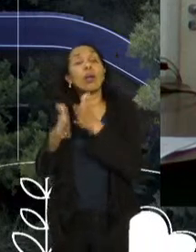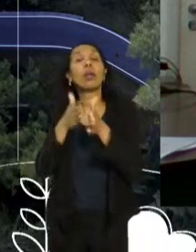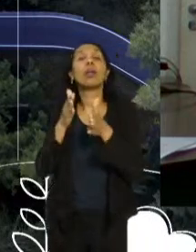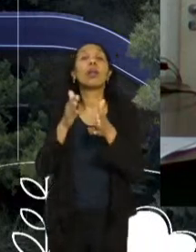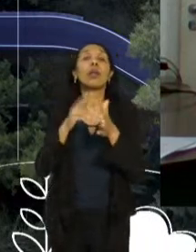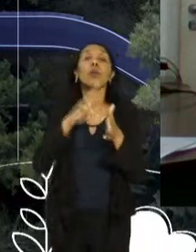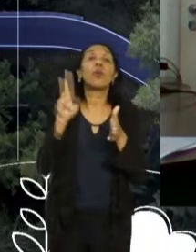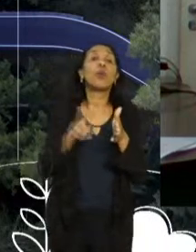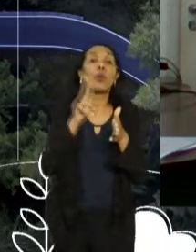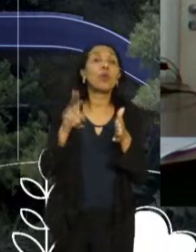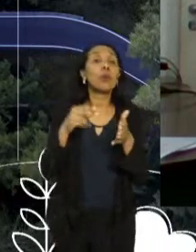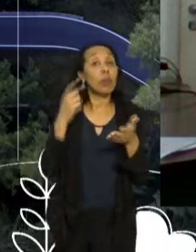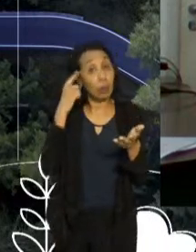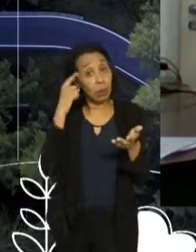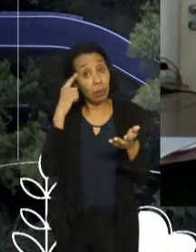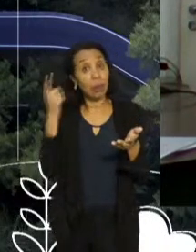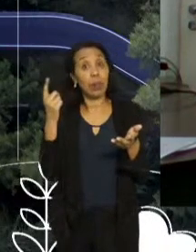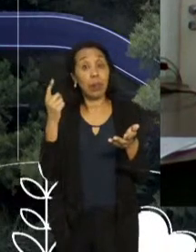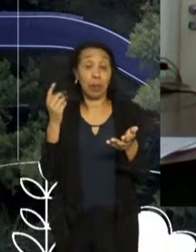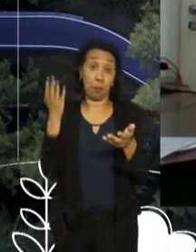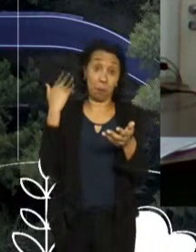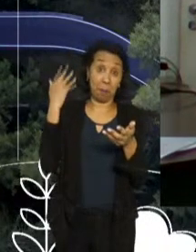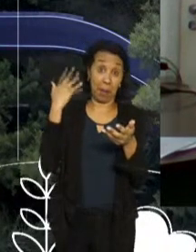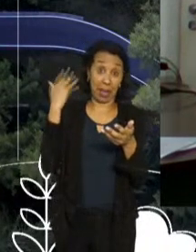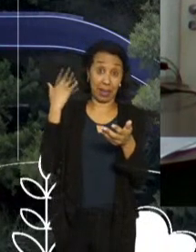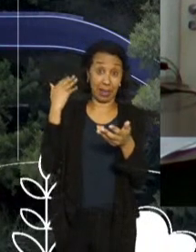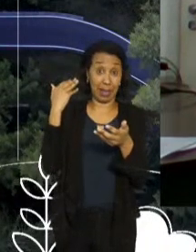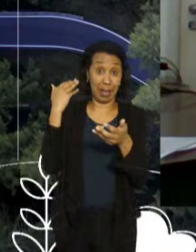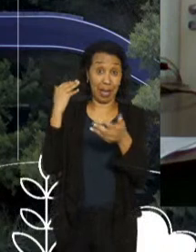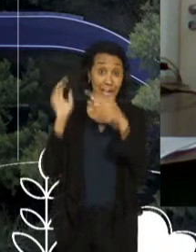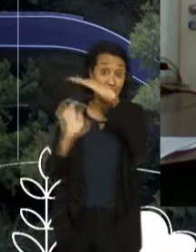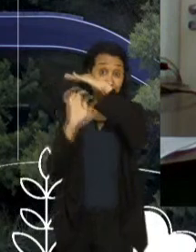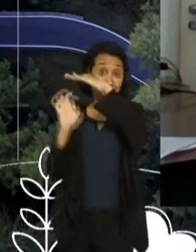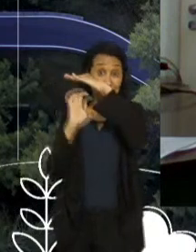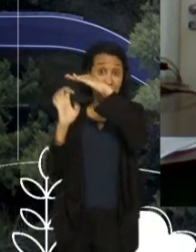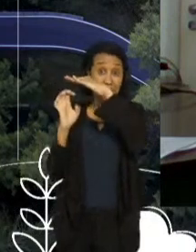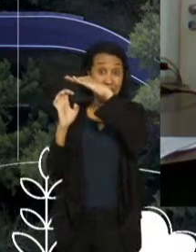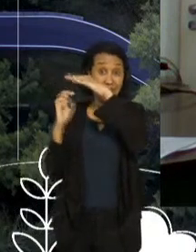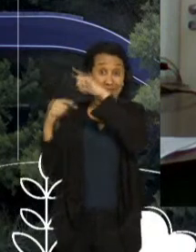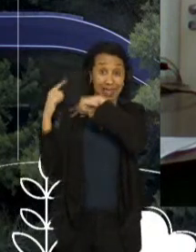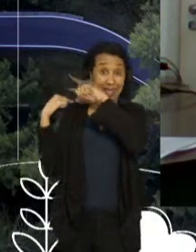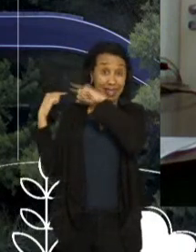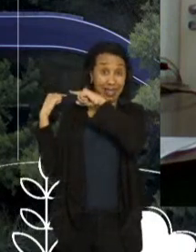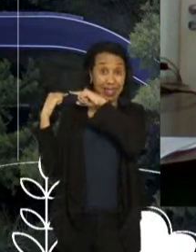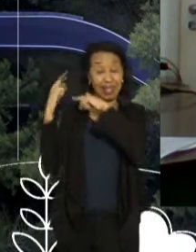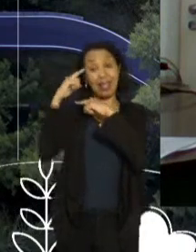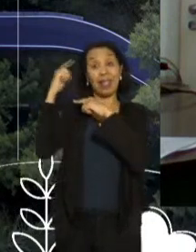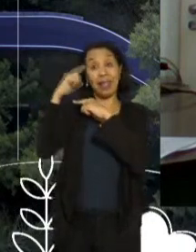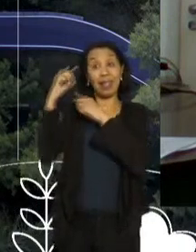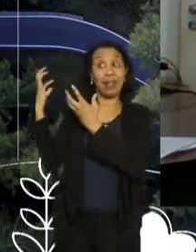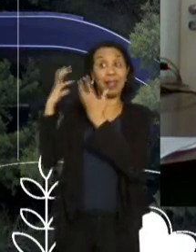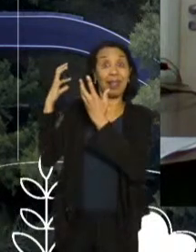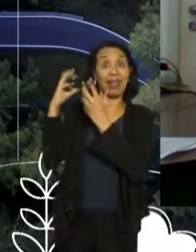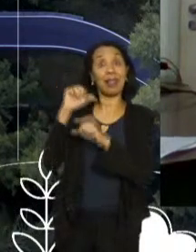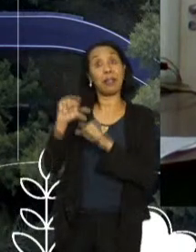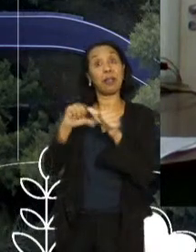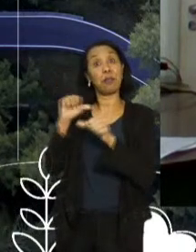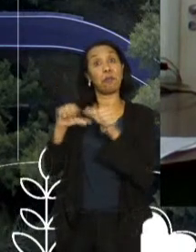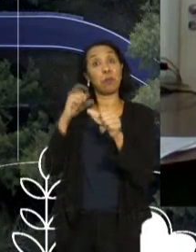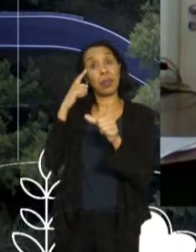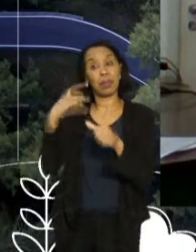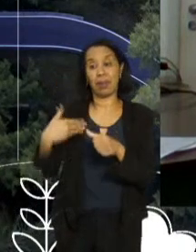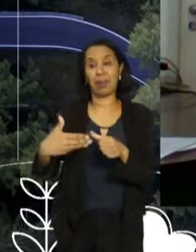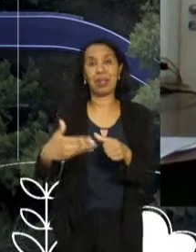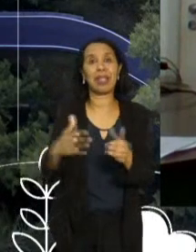Existe uma tendência, por exemplo, um dos atrativos que a indústria da construção civil apresenta é a